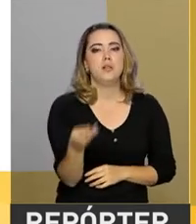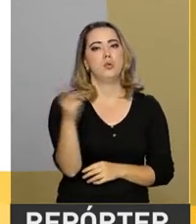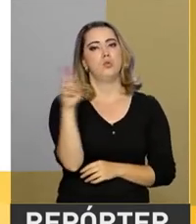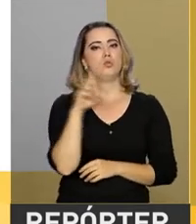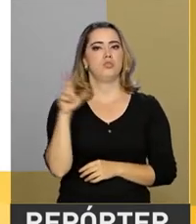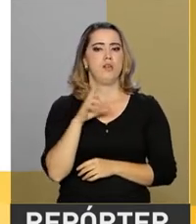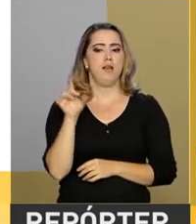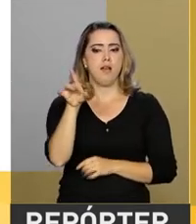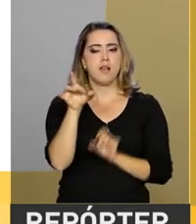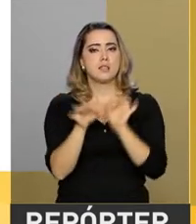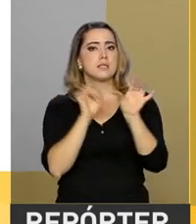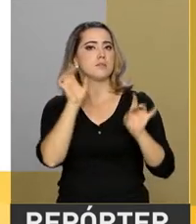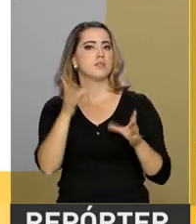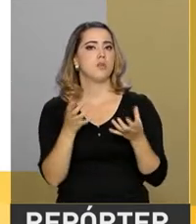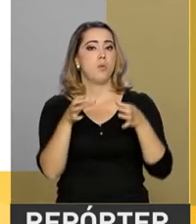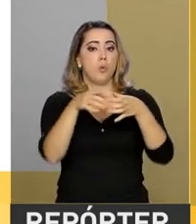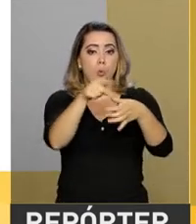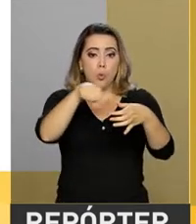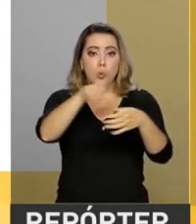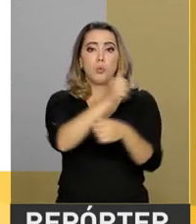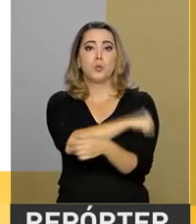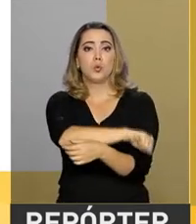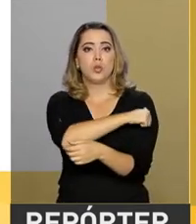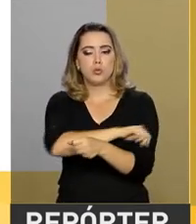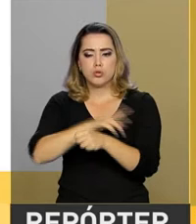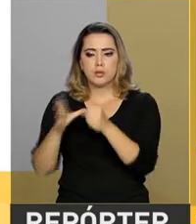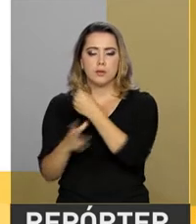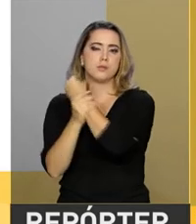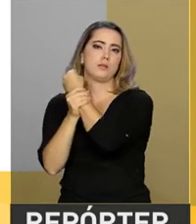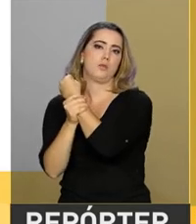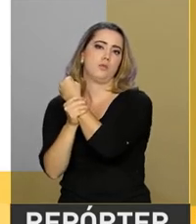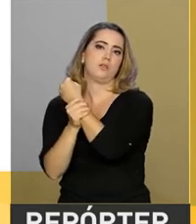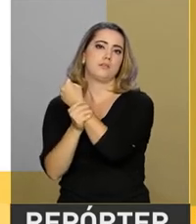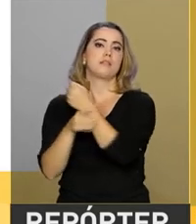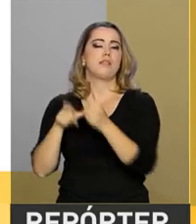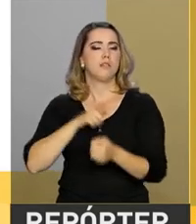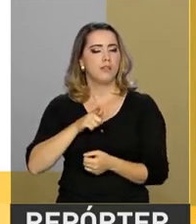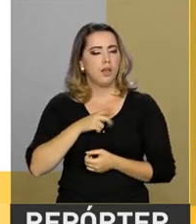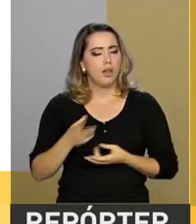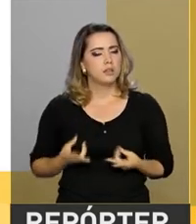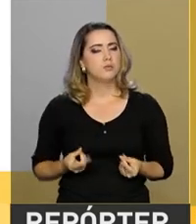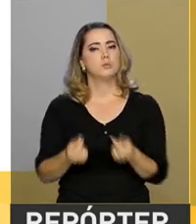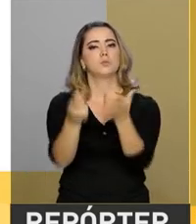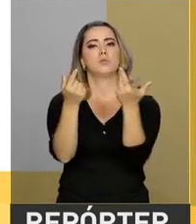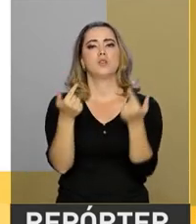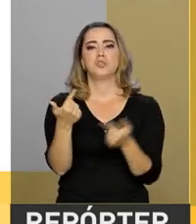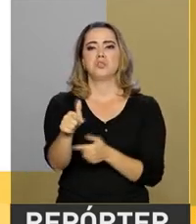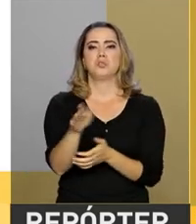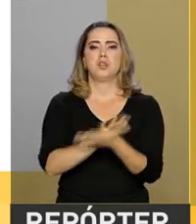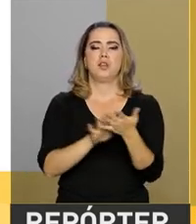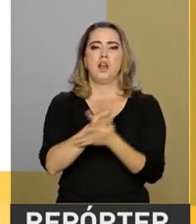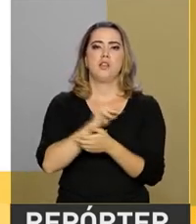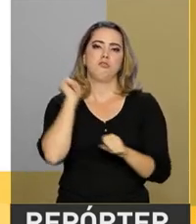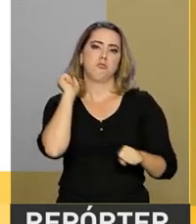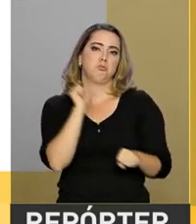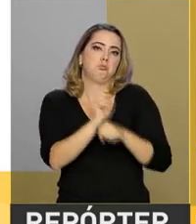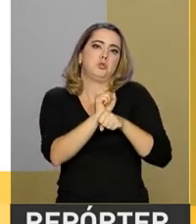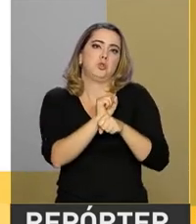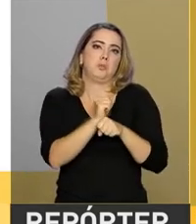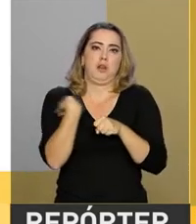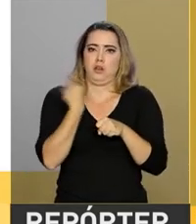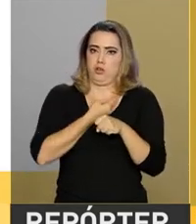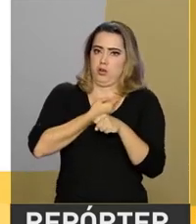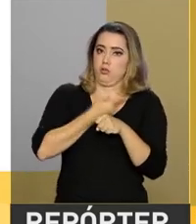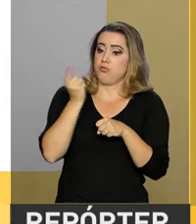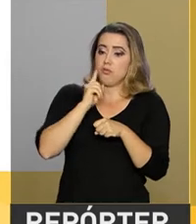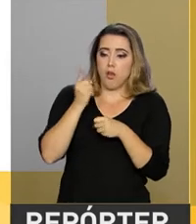Segurança na etapa Rio de Janeiro, de forma que não faltaram, não houve nenhuma parada da nossa parte